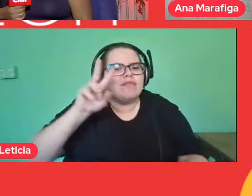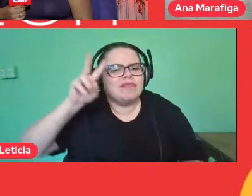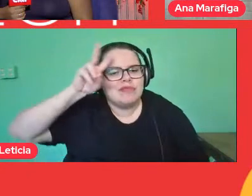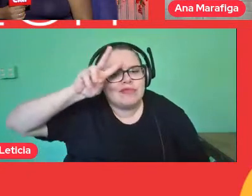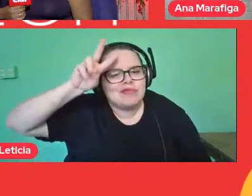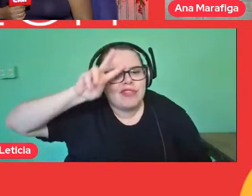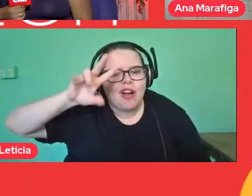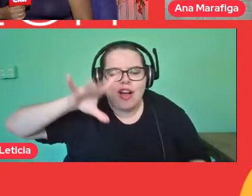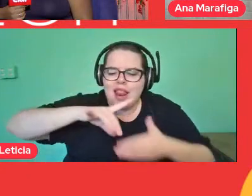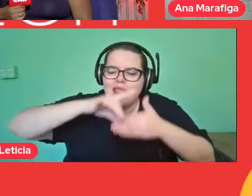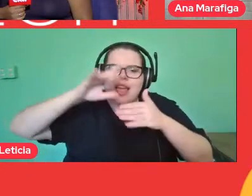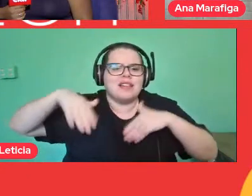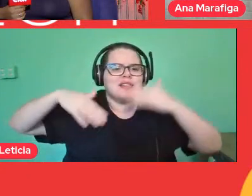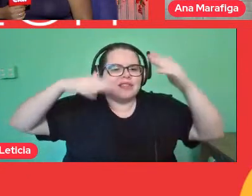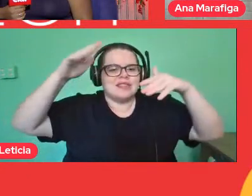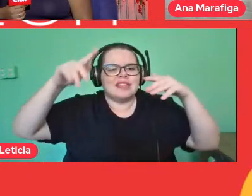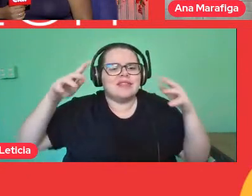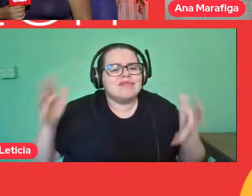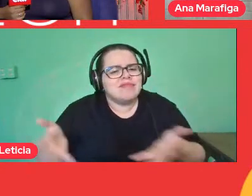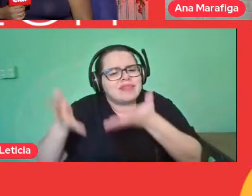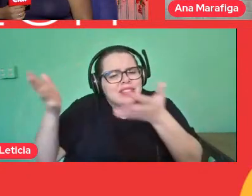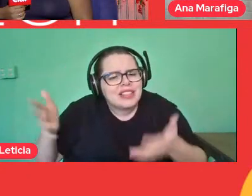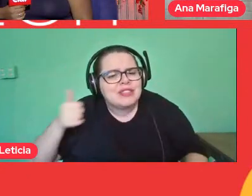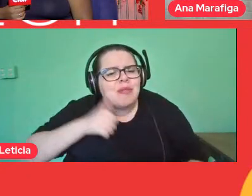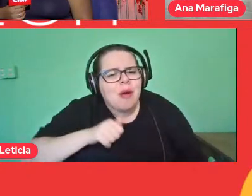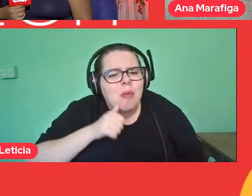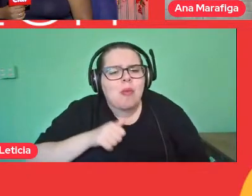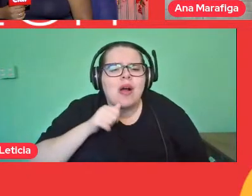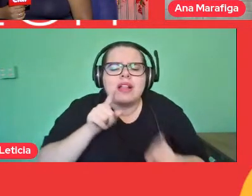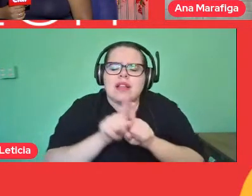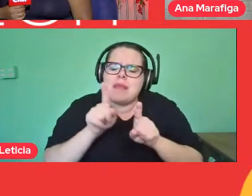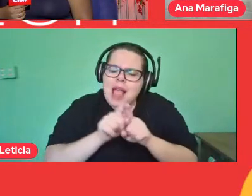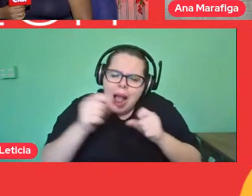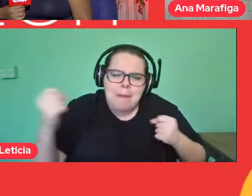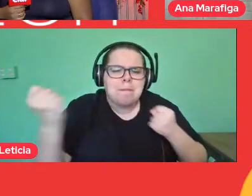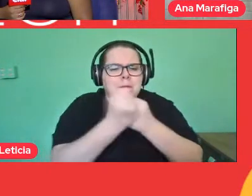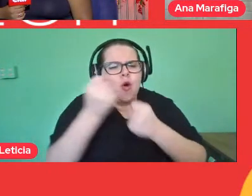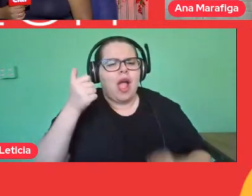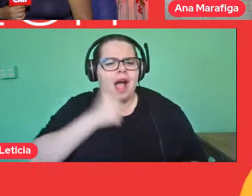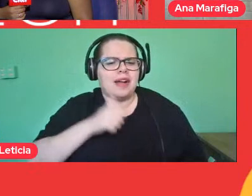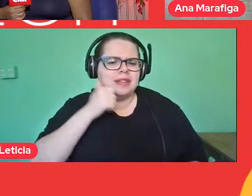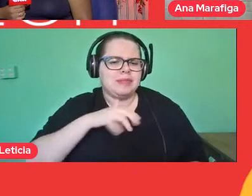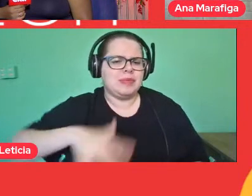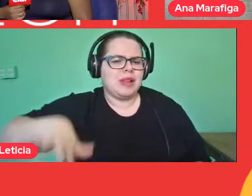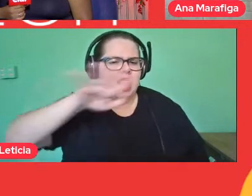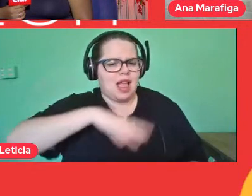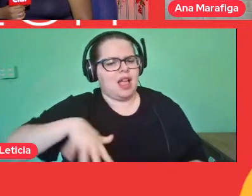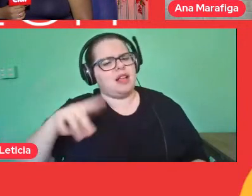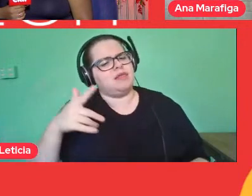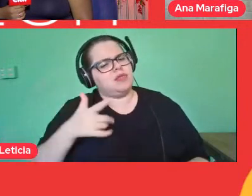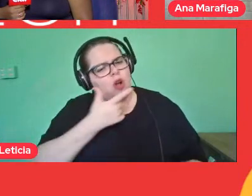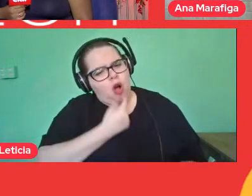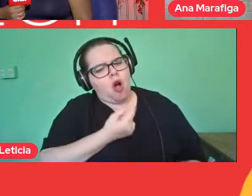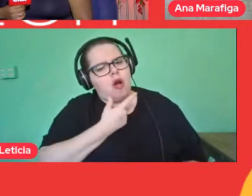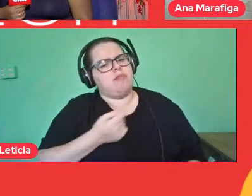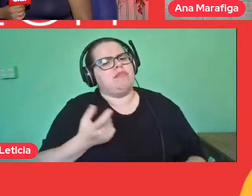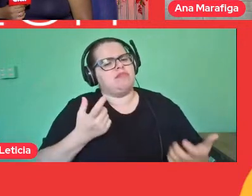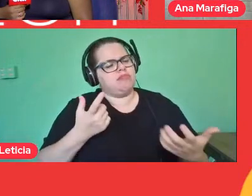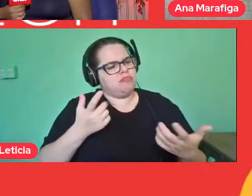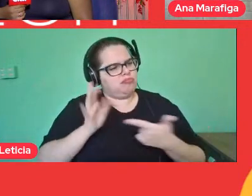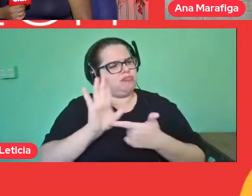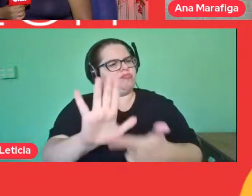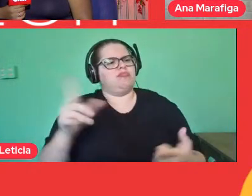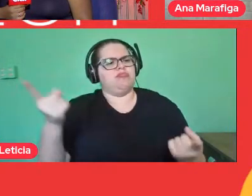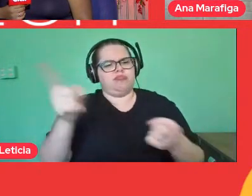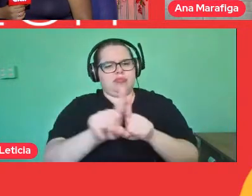de liderança, né, e incentivar elas e ser o aliado nelas a partir da história dela como mulher nesse